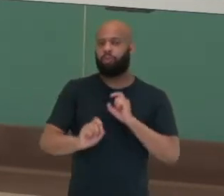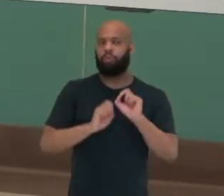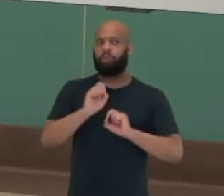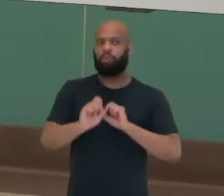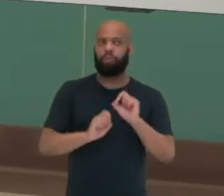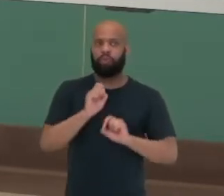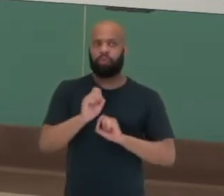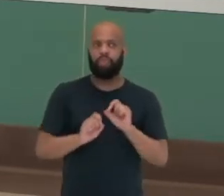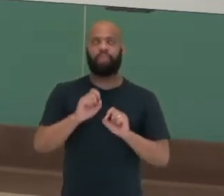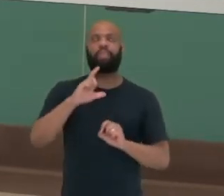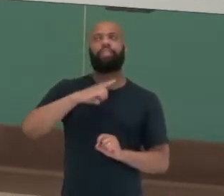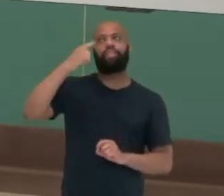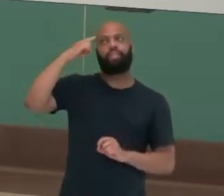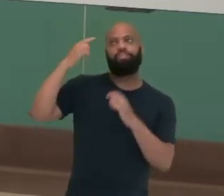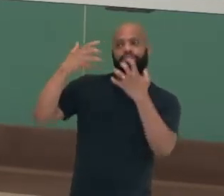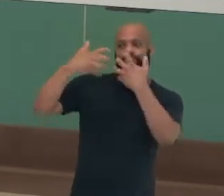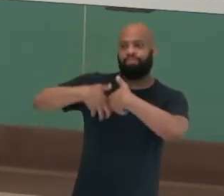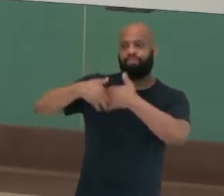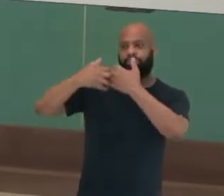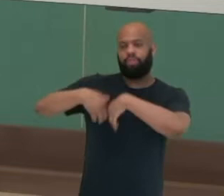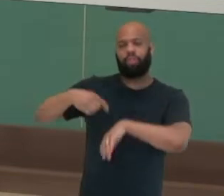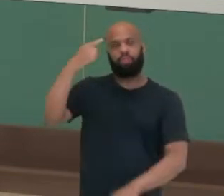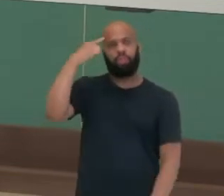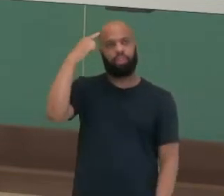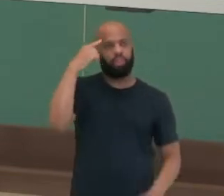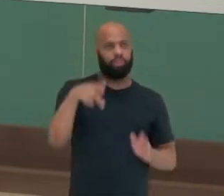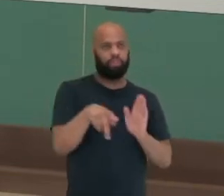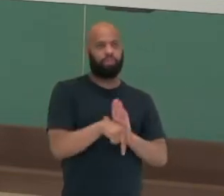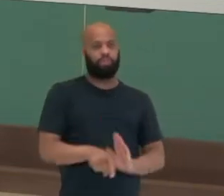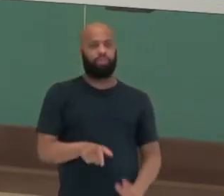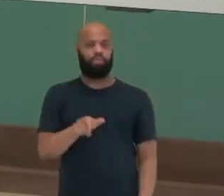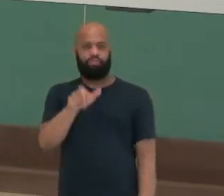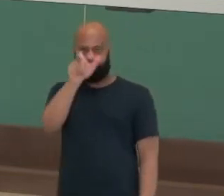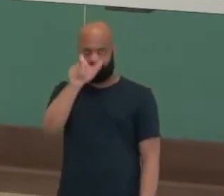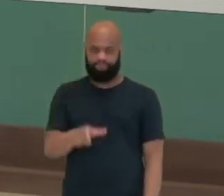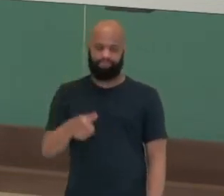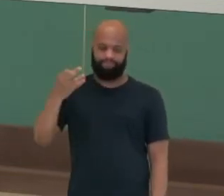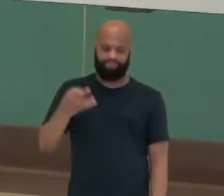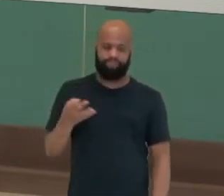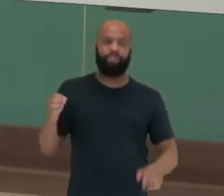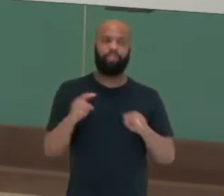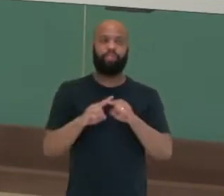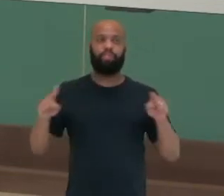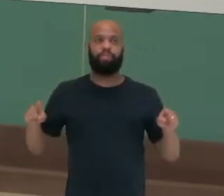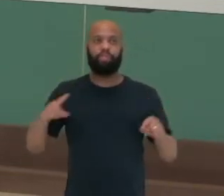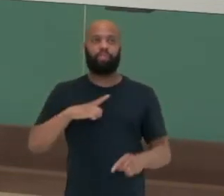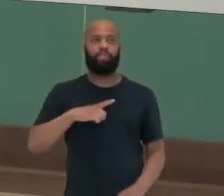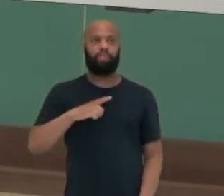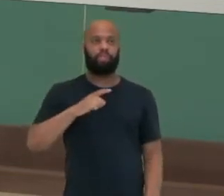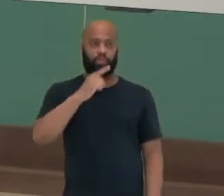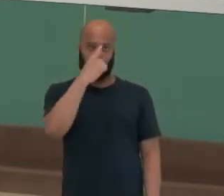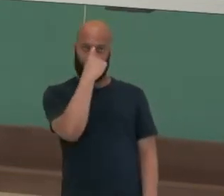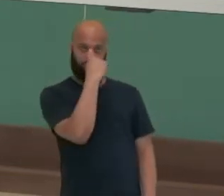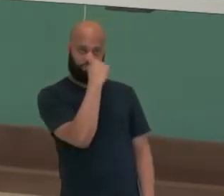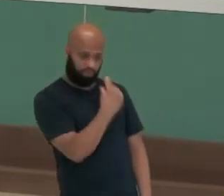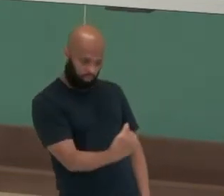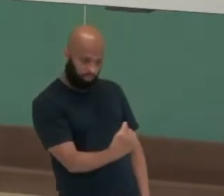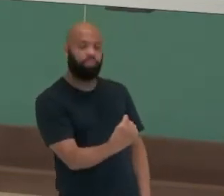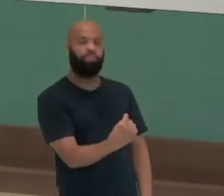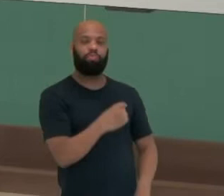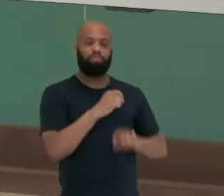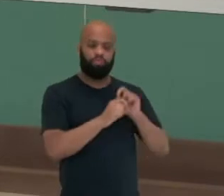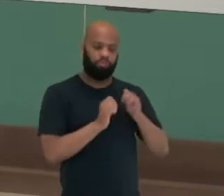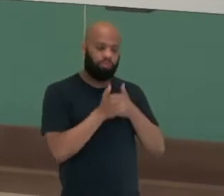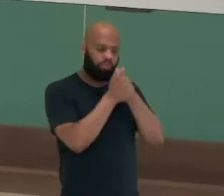pressupor racionalmente a ideia desse ser perfeito. Já John Locke, um filósofo